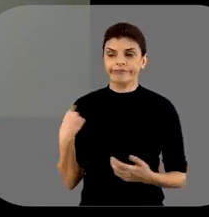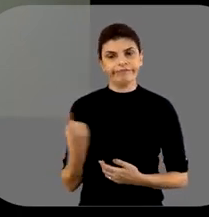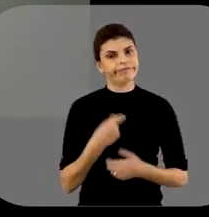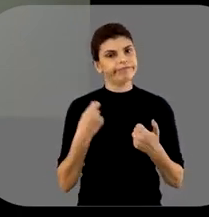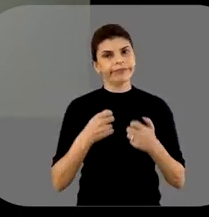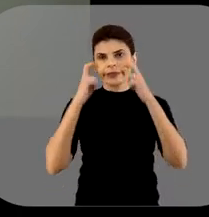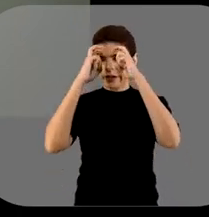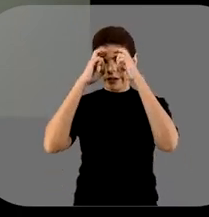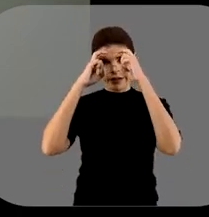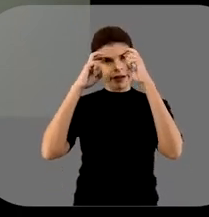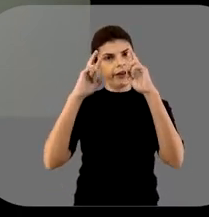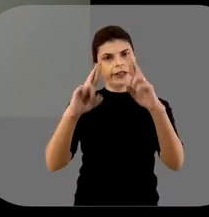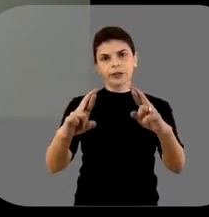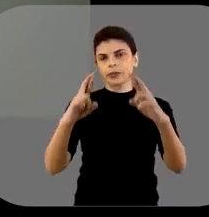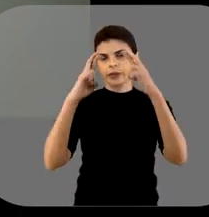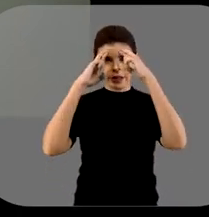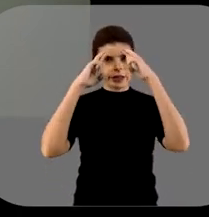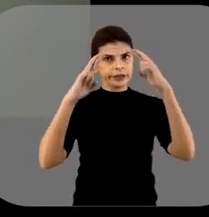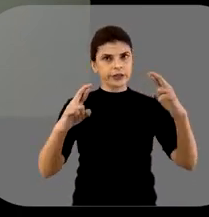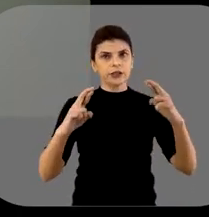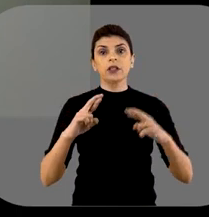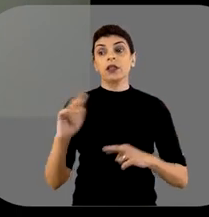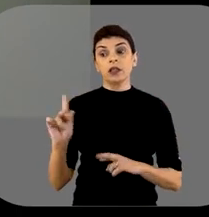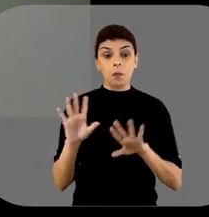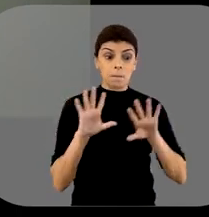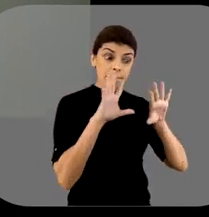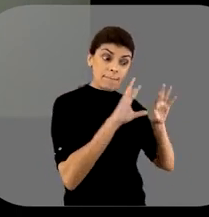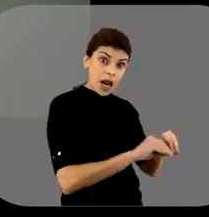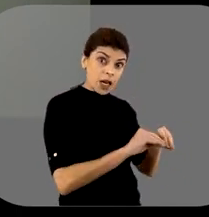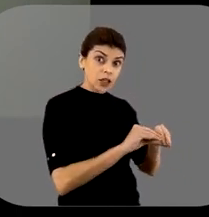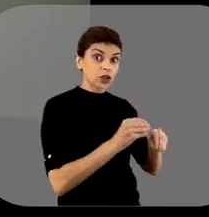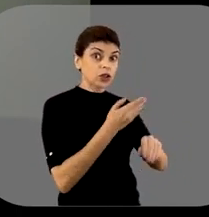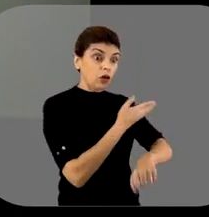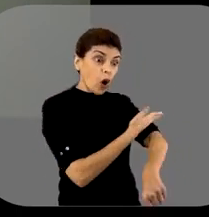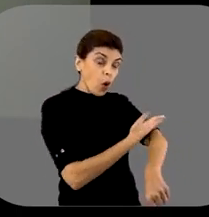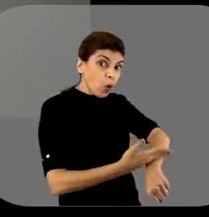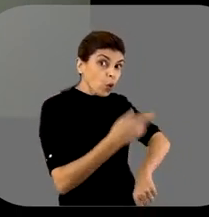Aí tem que respeitar, né? Sempre eles falam pra gente, não se mete no costume deles.